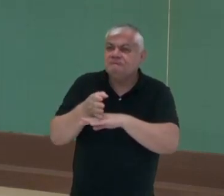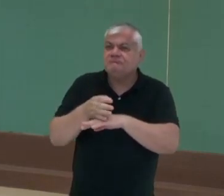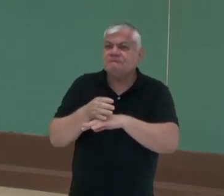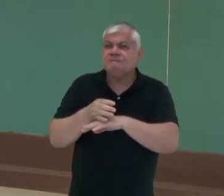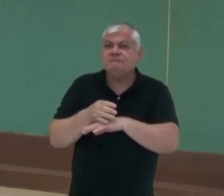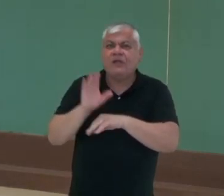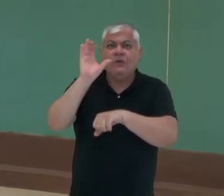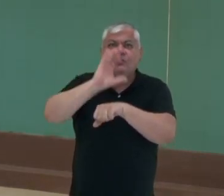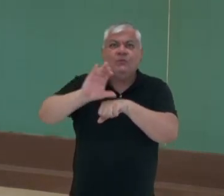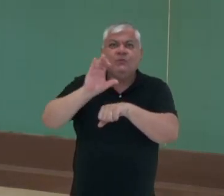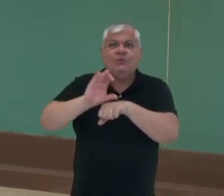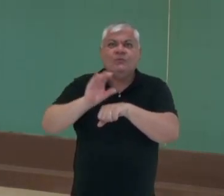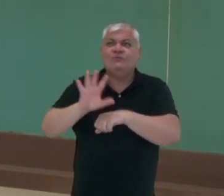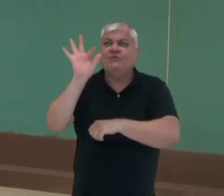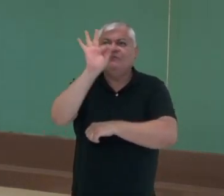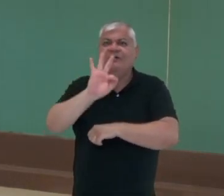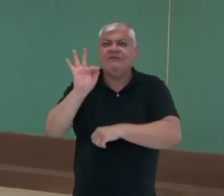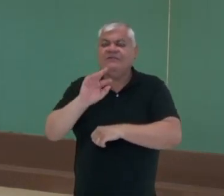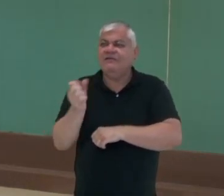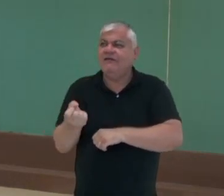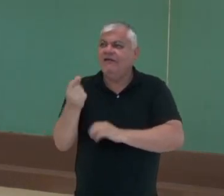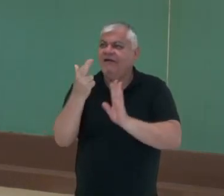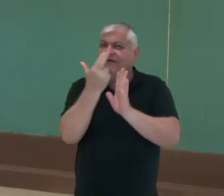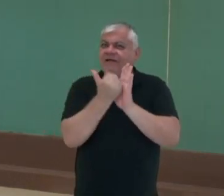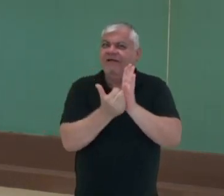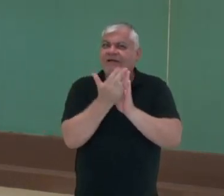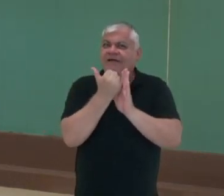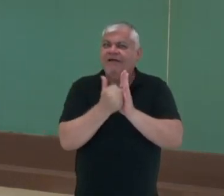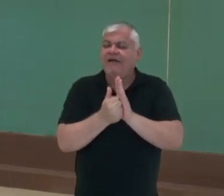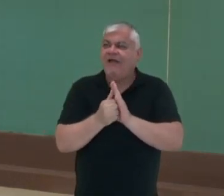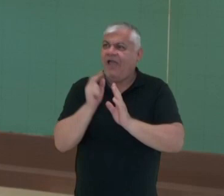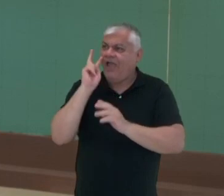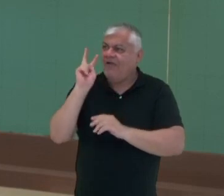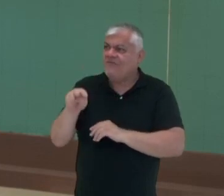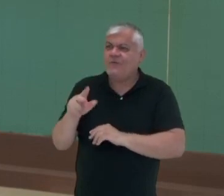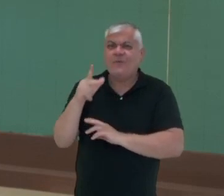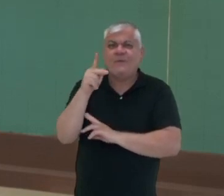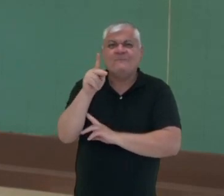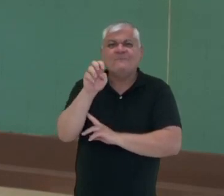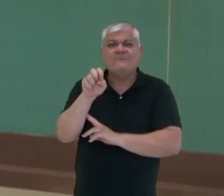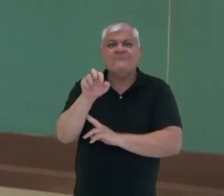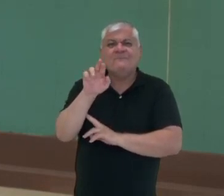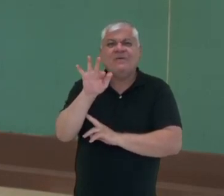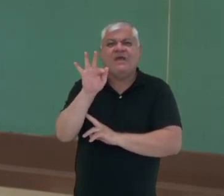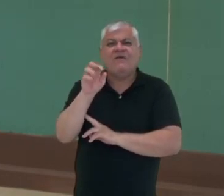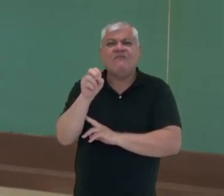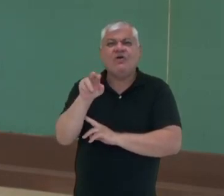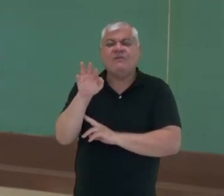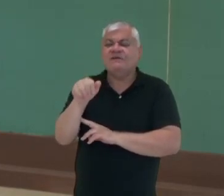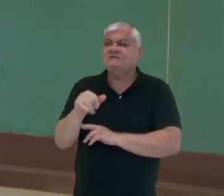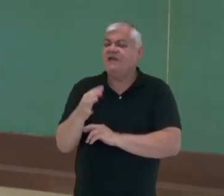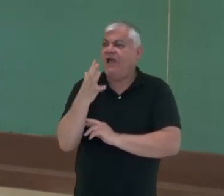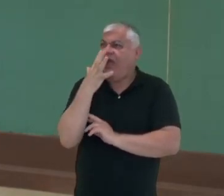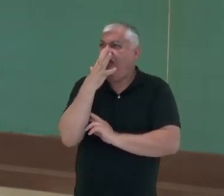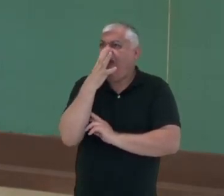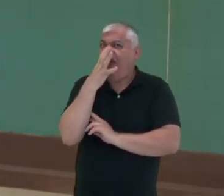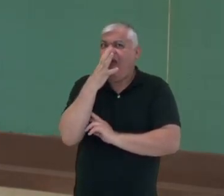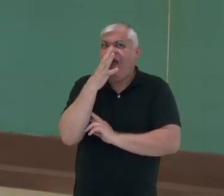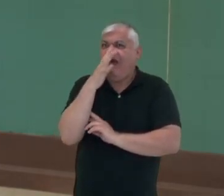do curso de arte que ela estava fazendo pintura, ela teve uma experiência com performance. E nessa experiência com performance ela ficou fascinada e no